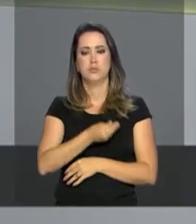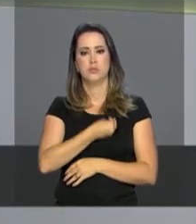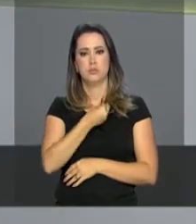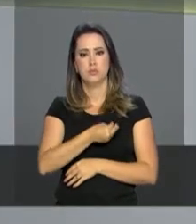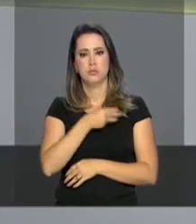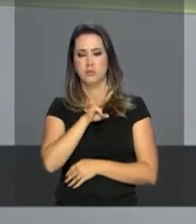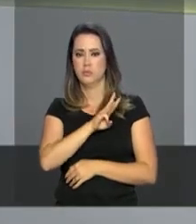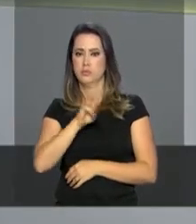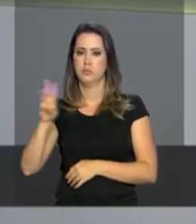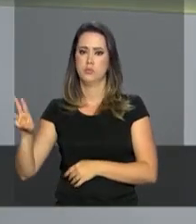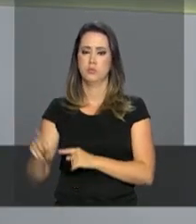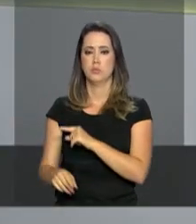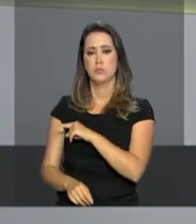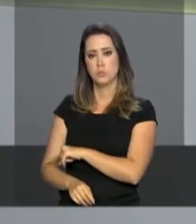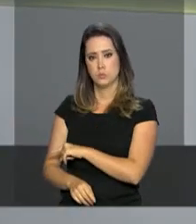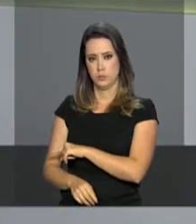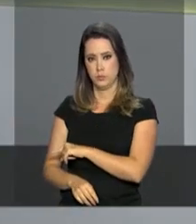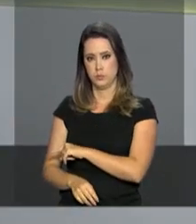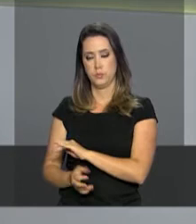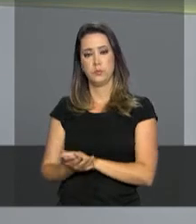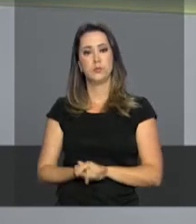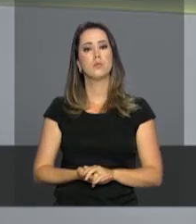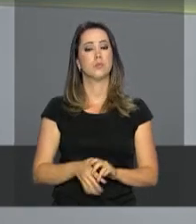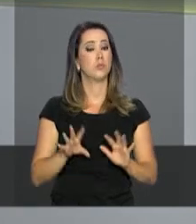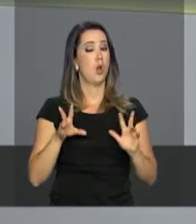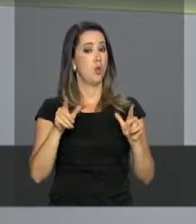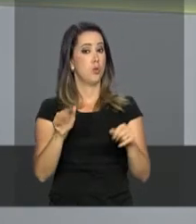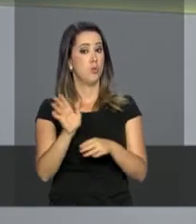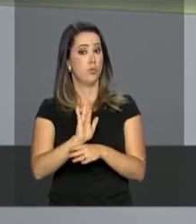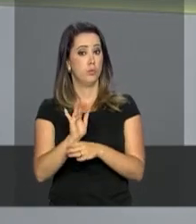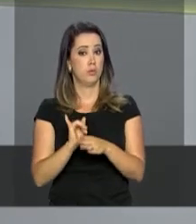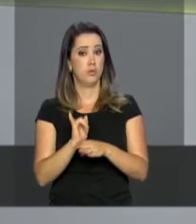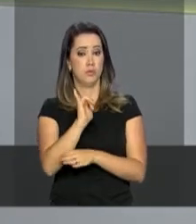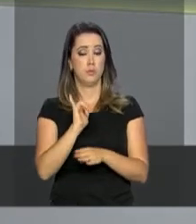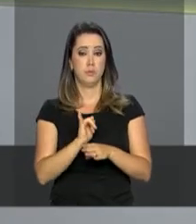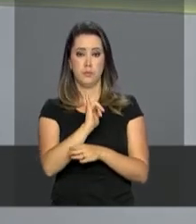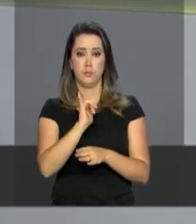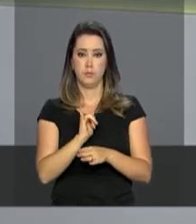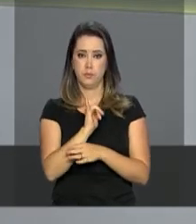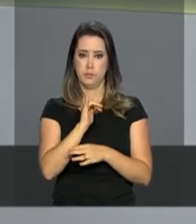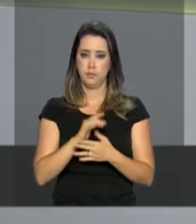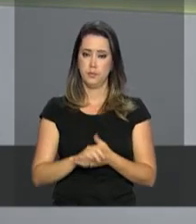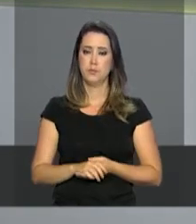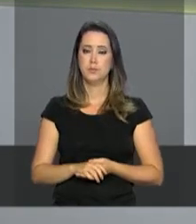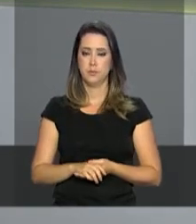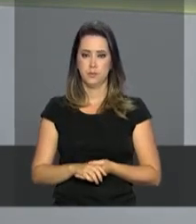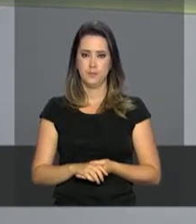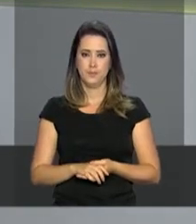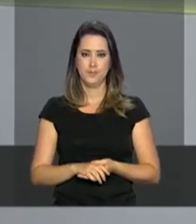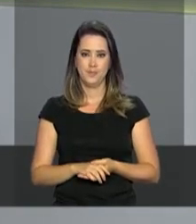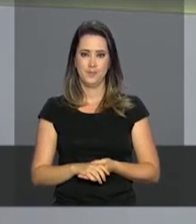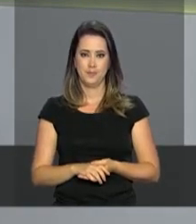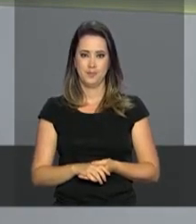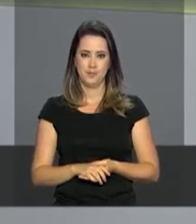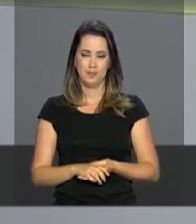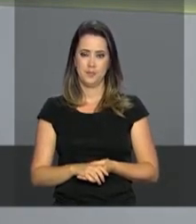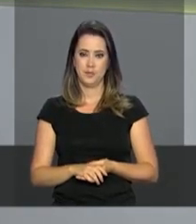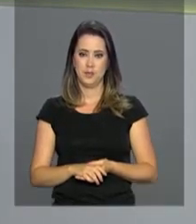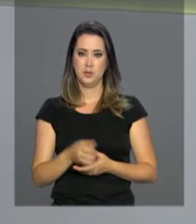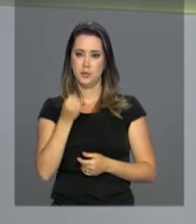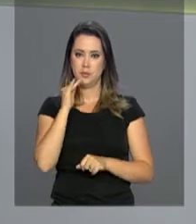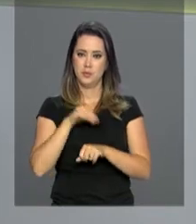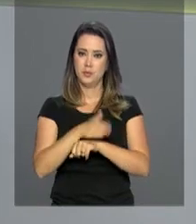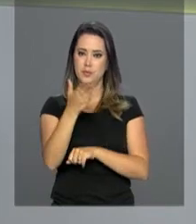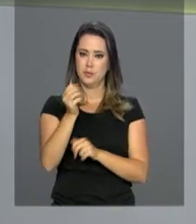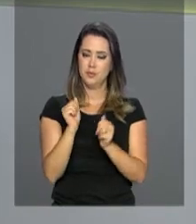programação ao vivo pelo site da npr na internet e todas as reportagens estão disponíveis em nosso canal no youtube uma